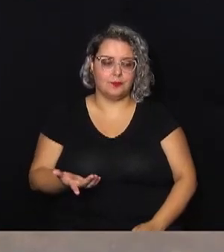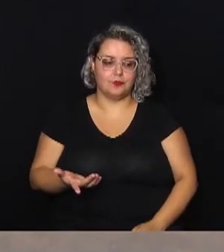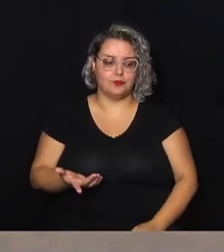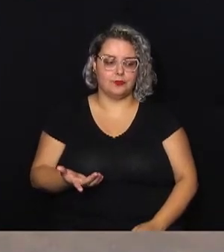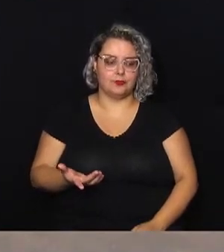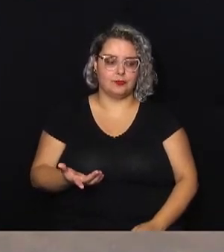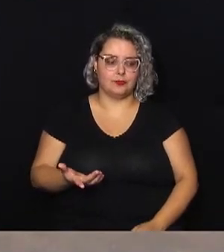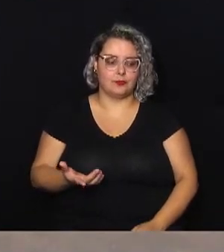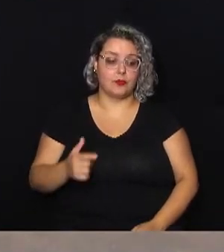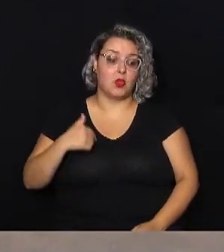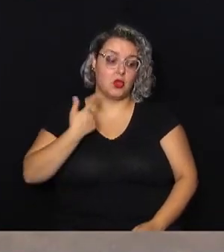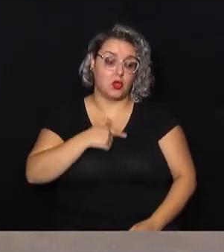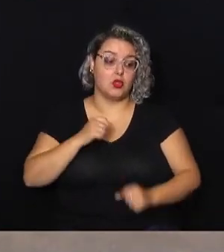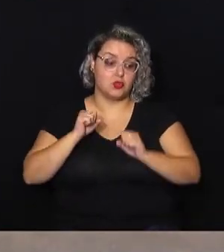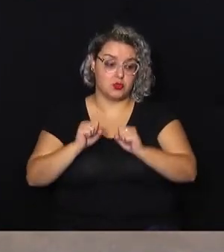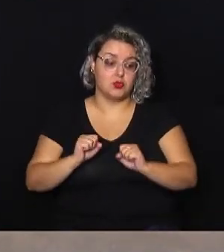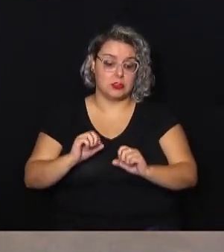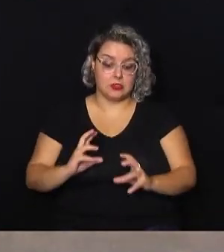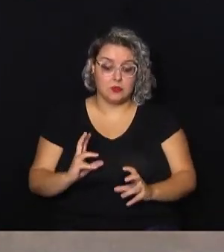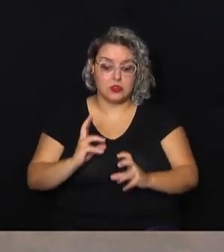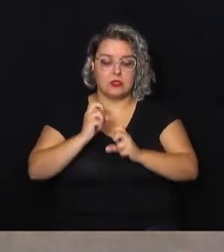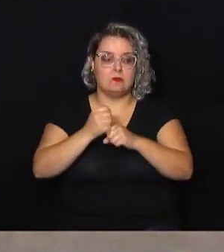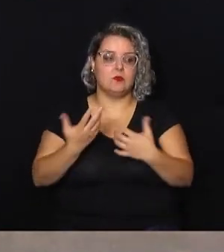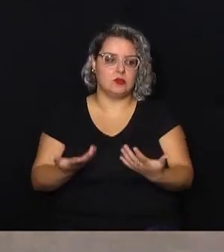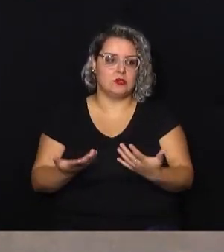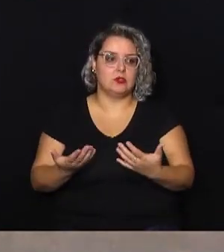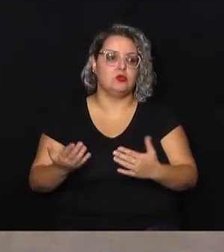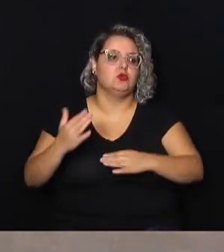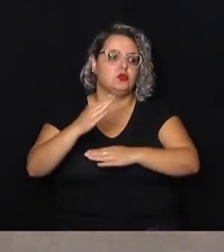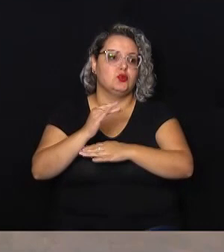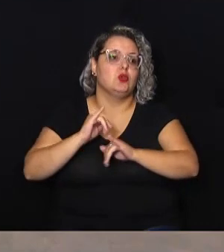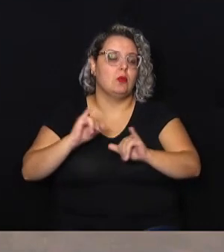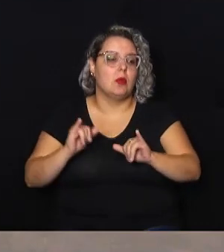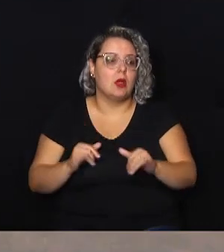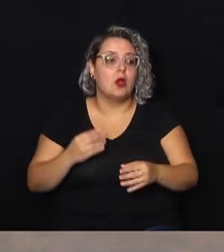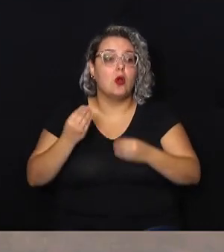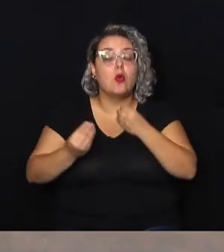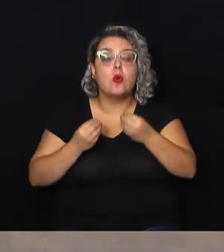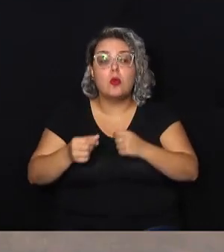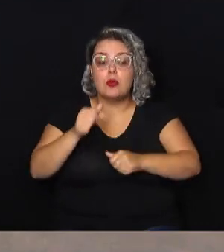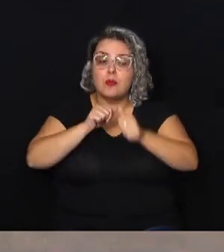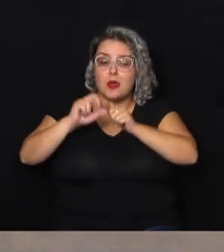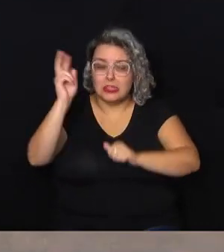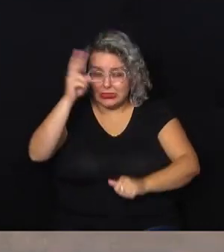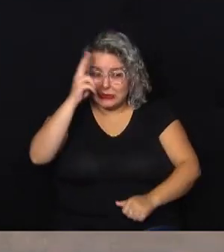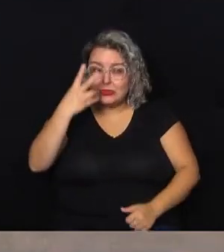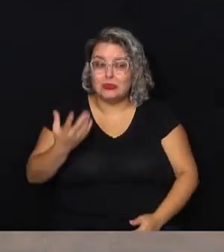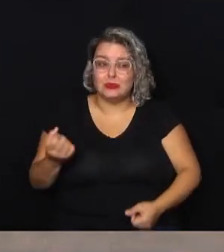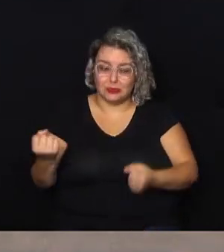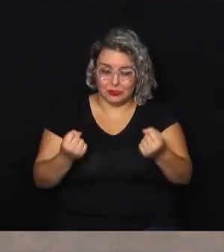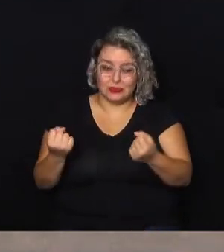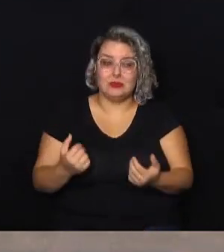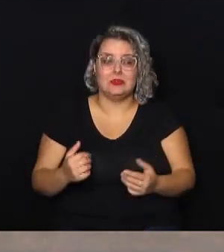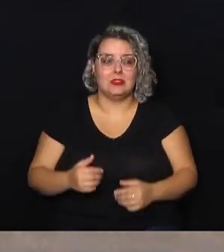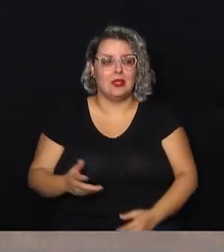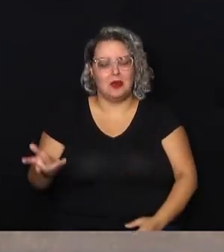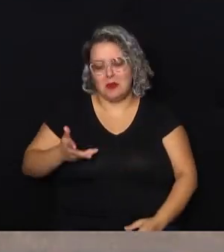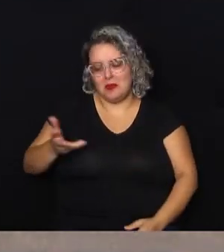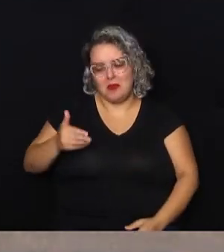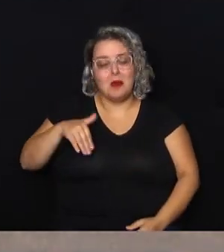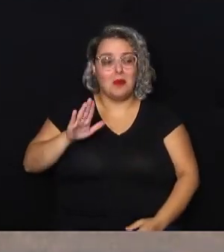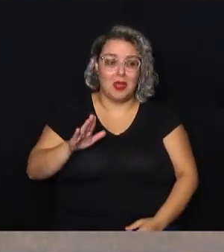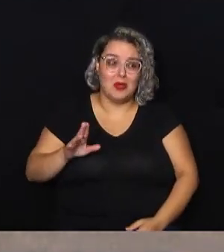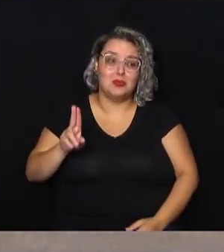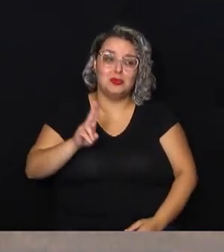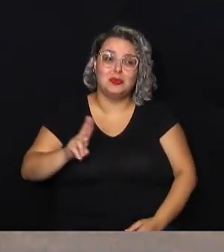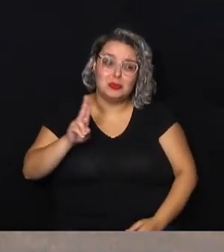que a gente possa reforçar aqui no Câmara Notícia, como embriaguez ao volante, excesso de velocidade, o uso